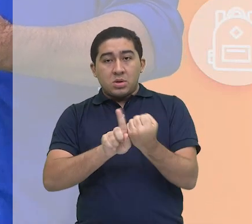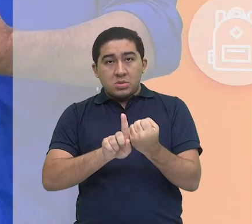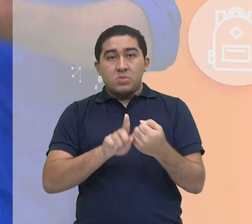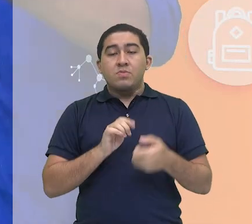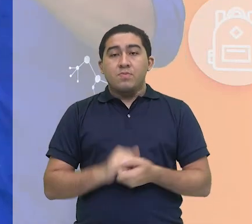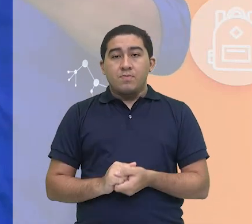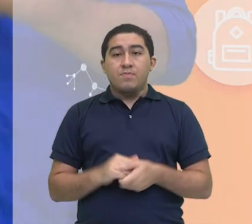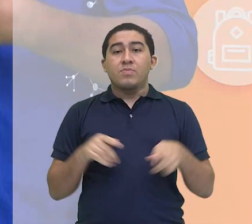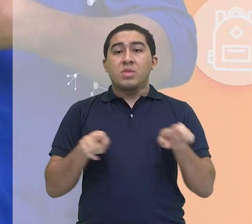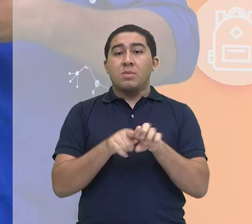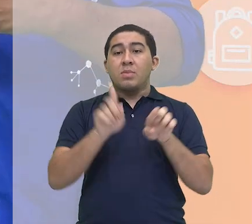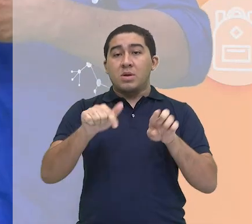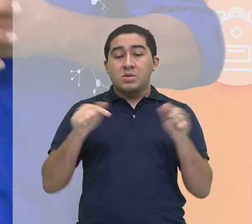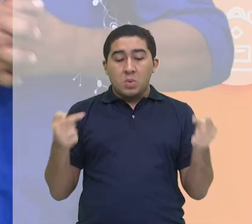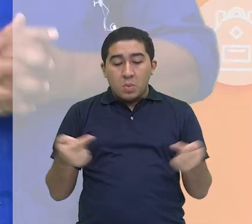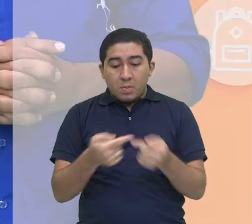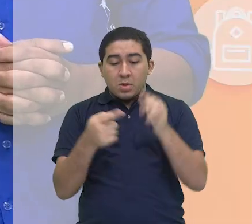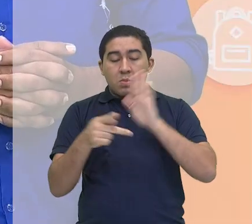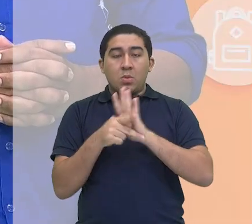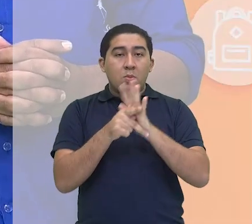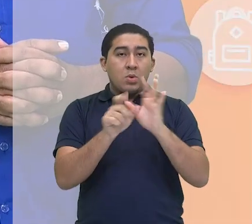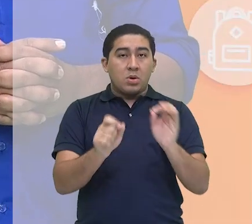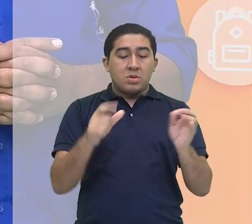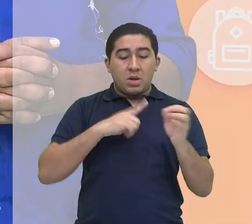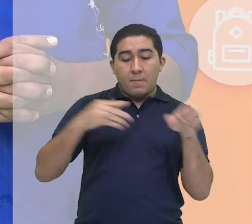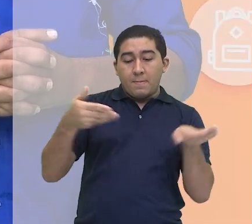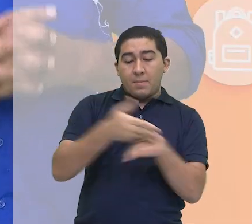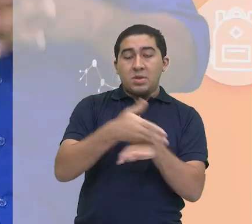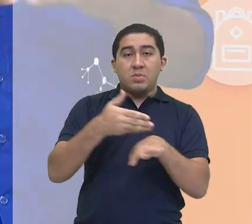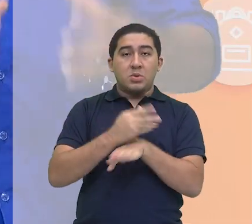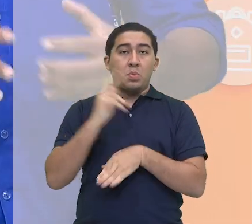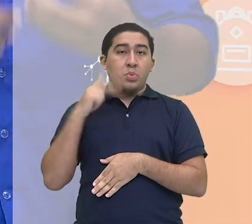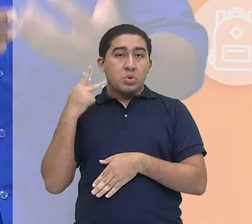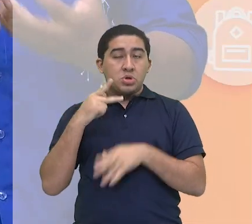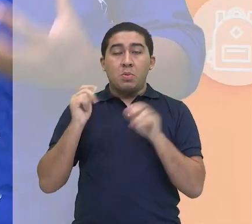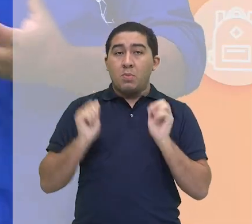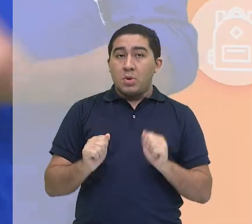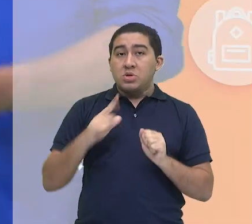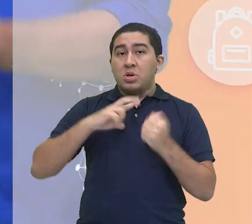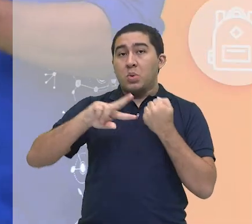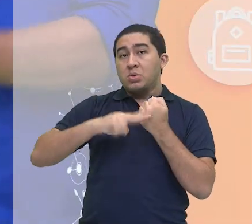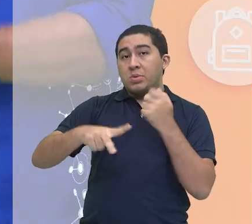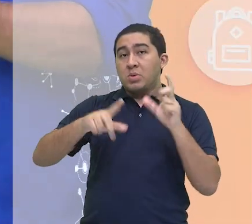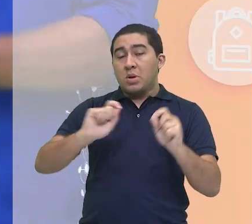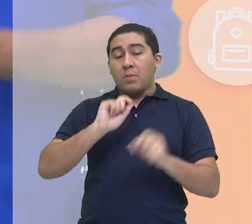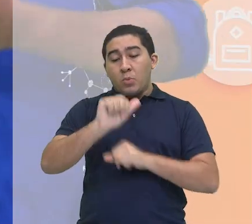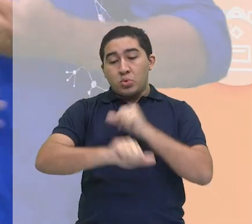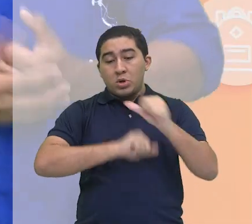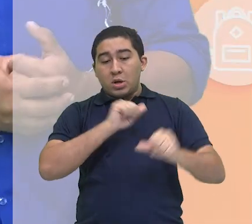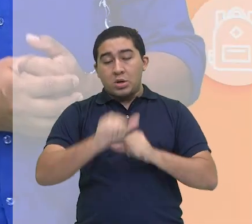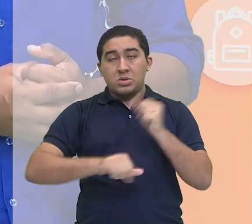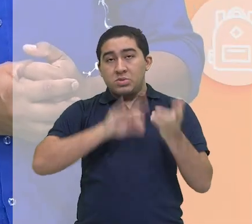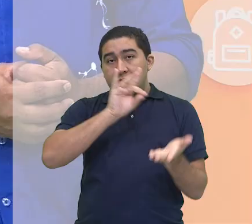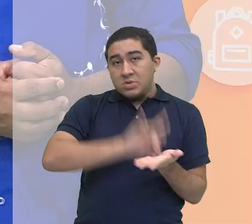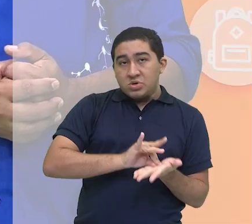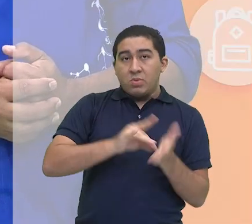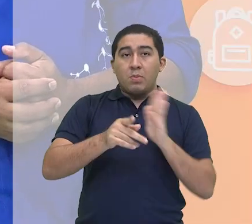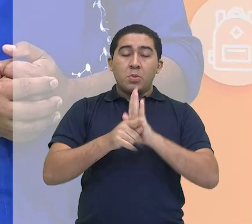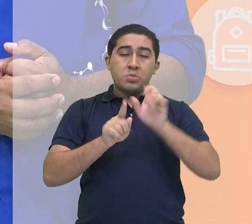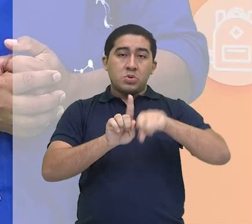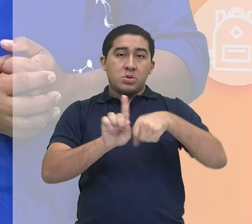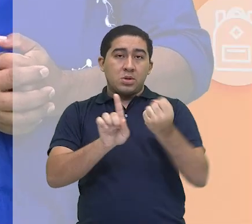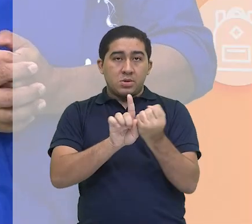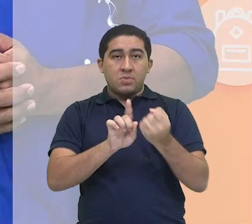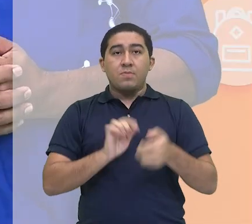bom? É isso que leva, através desse engajamento político, que pode levar, que nós chamamos aqui de mudanças significativas na